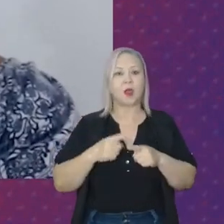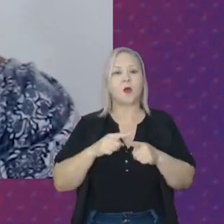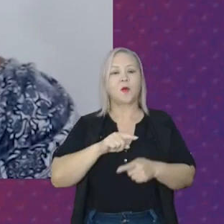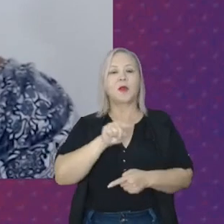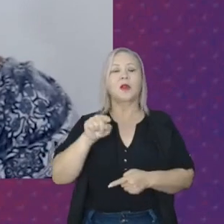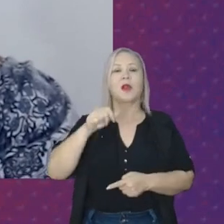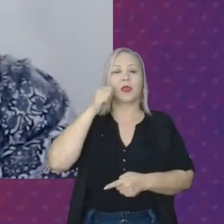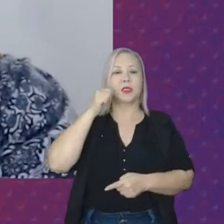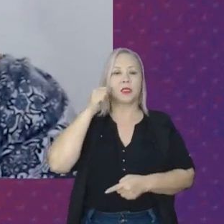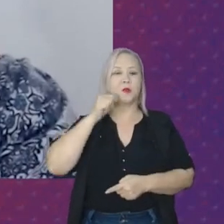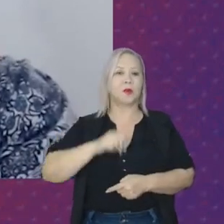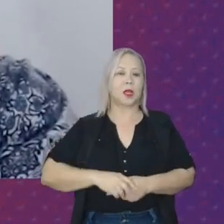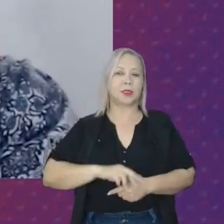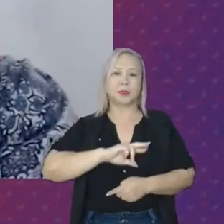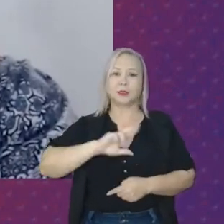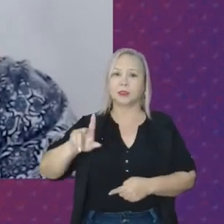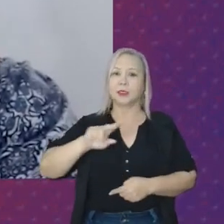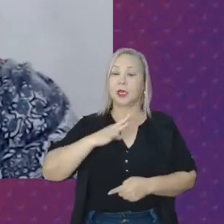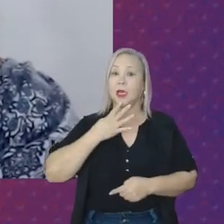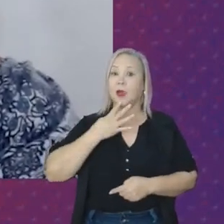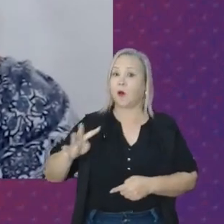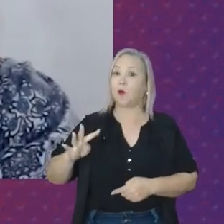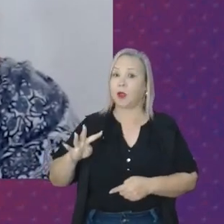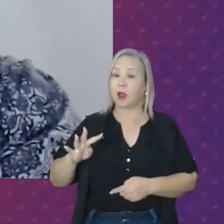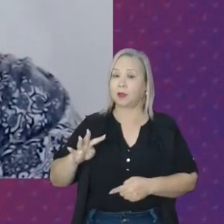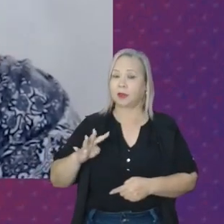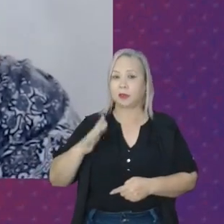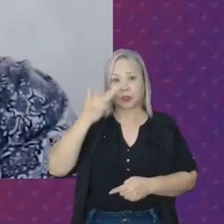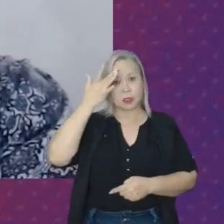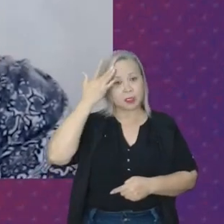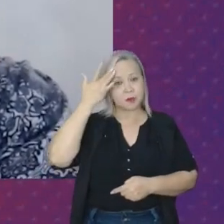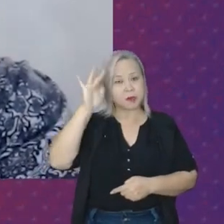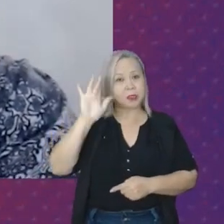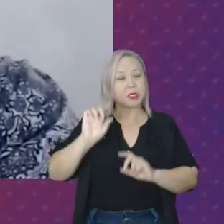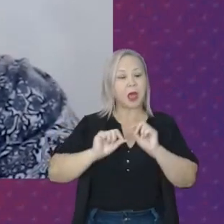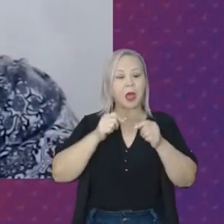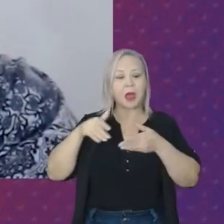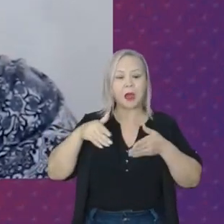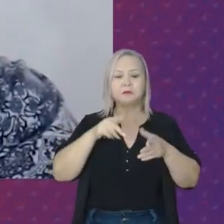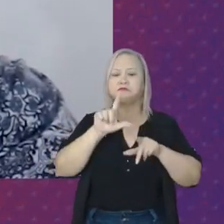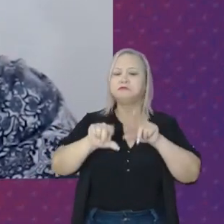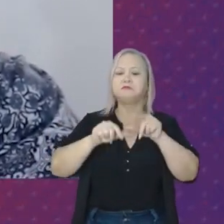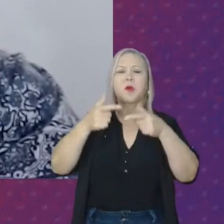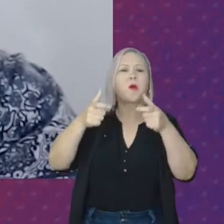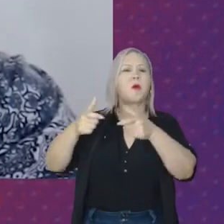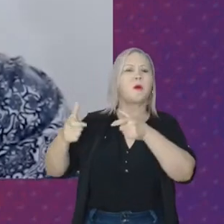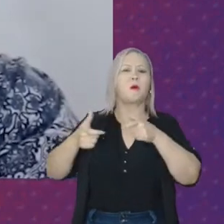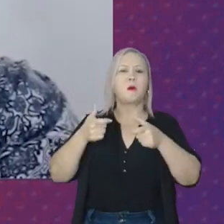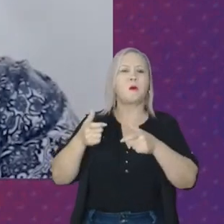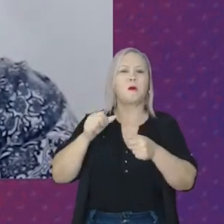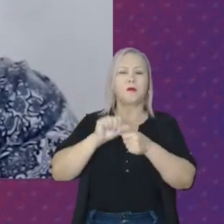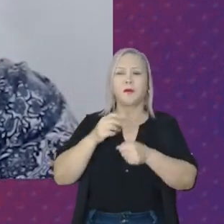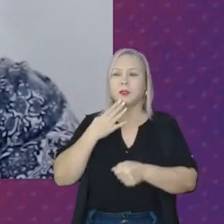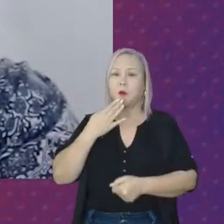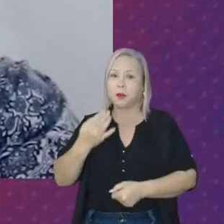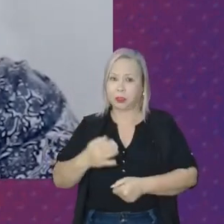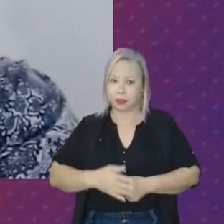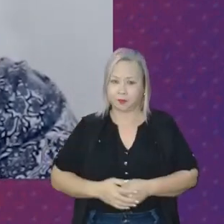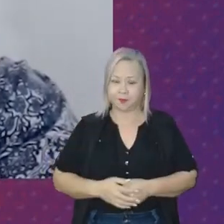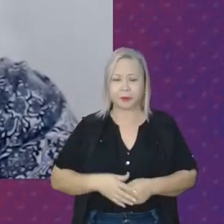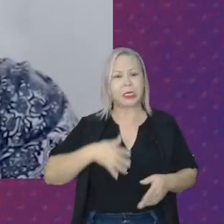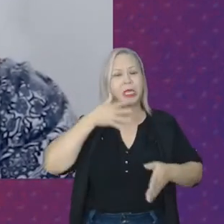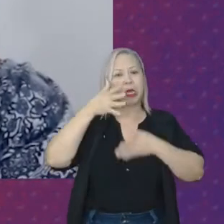mulheres não conhecem e não sabem os caminhos para conseguir fazer esse pedido. E quando a gente fala